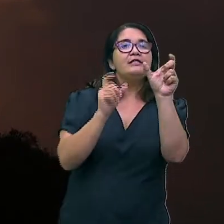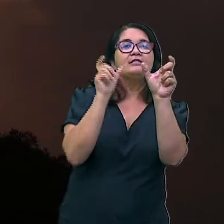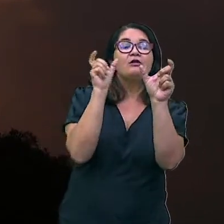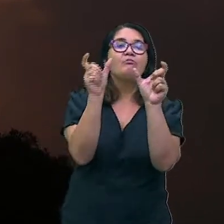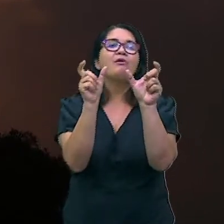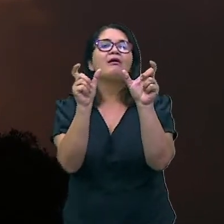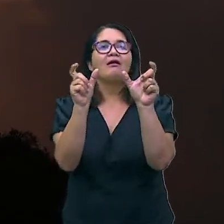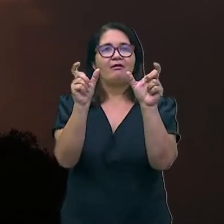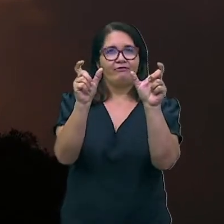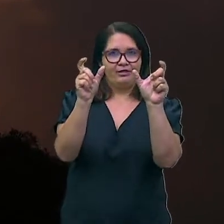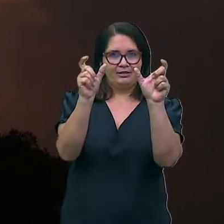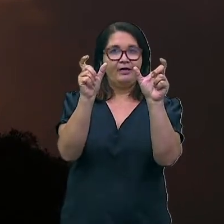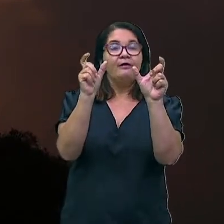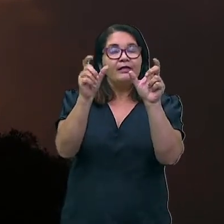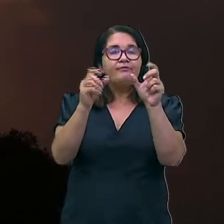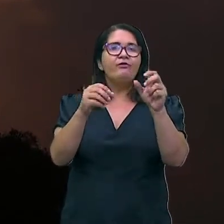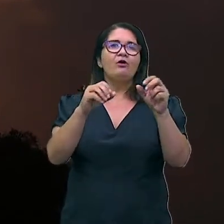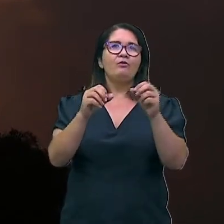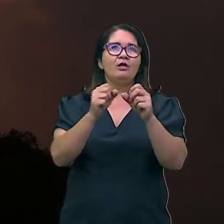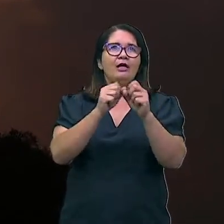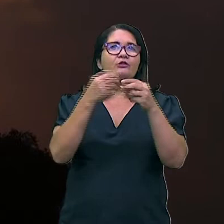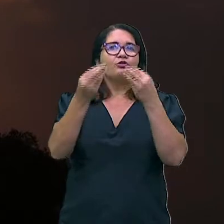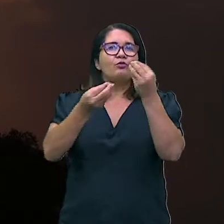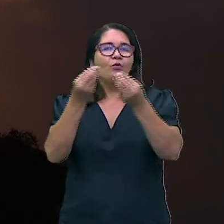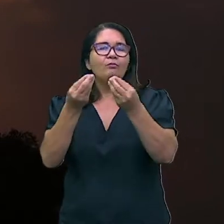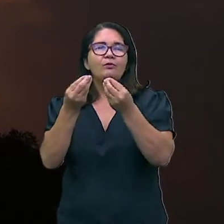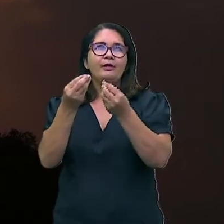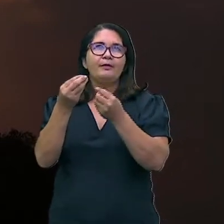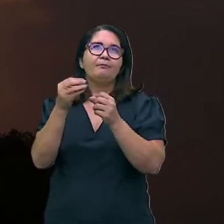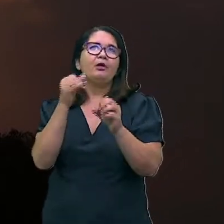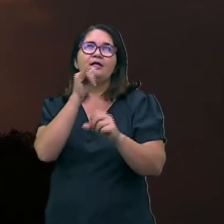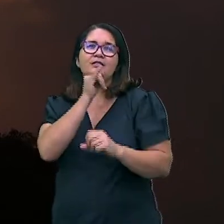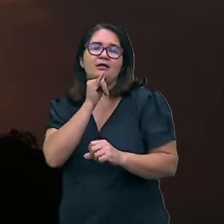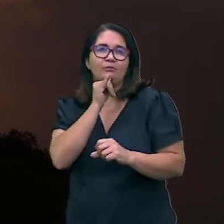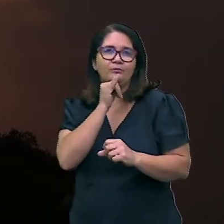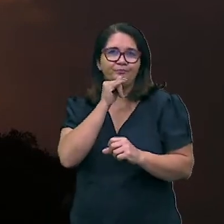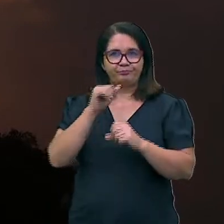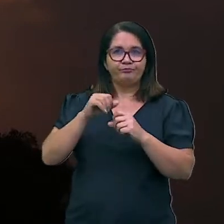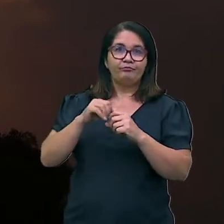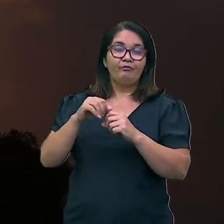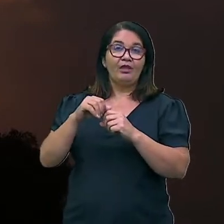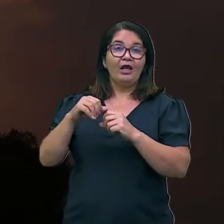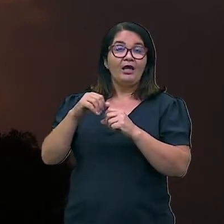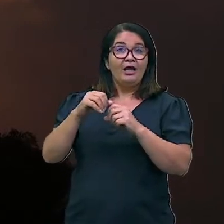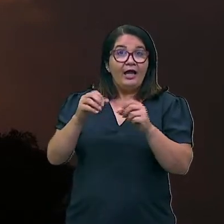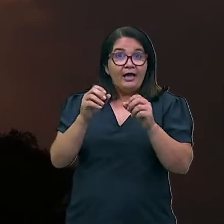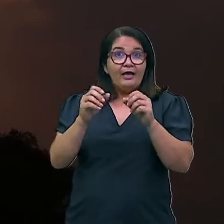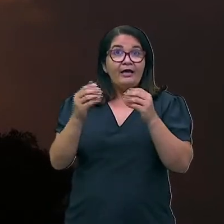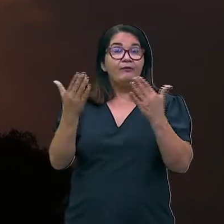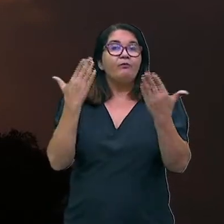sentimentos humanos aos seres irracionais. Por exemplo, o sol sorriu